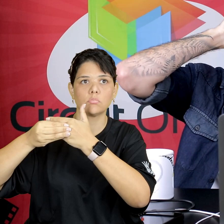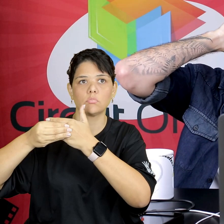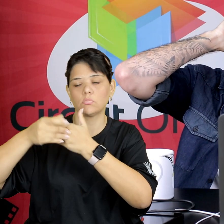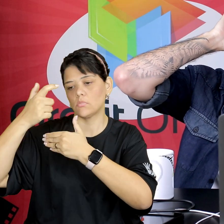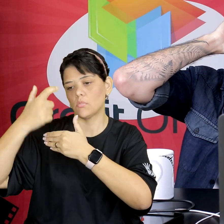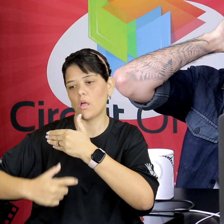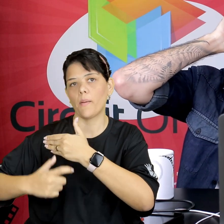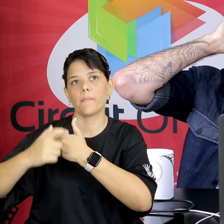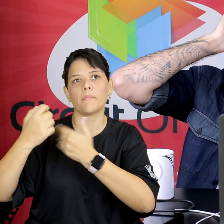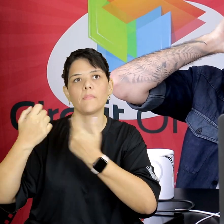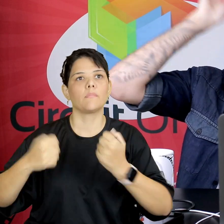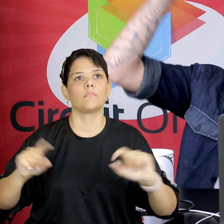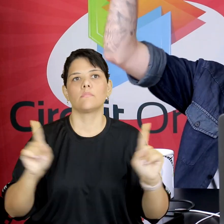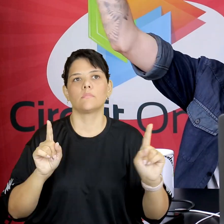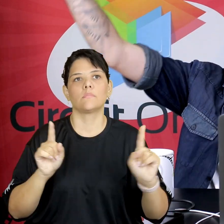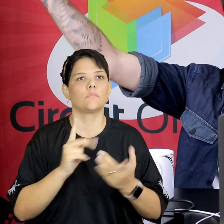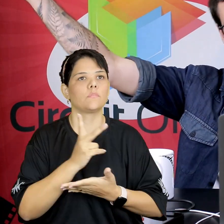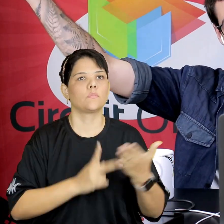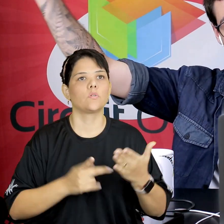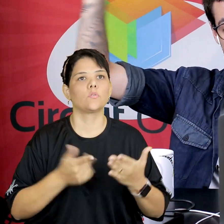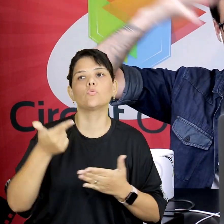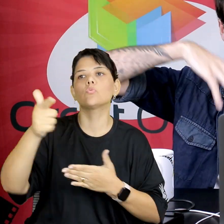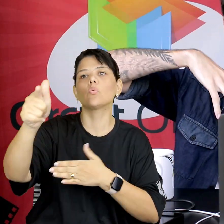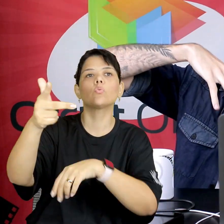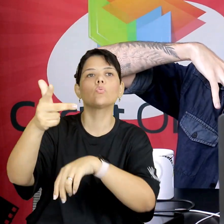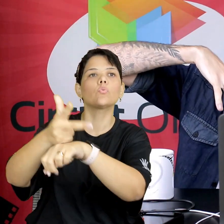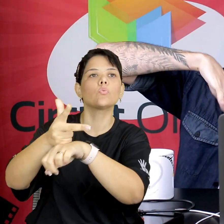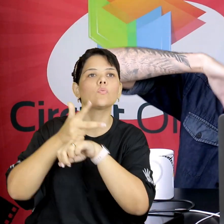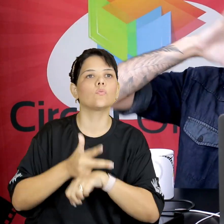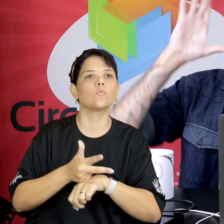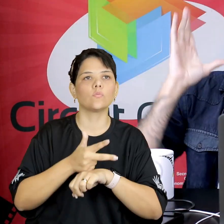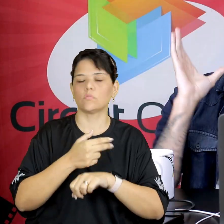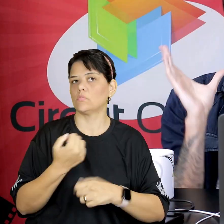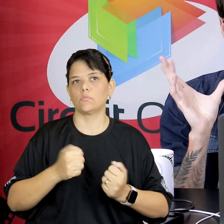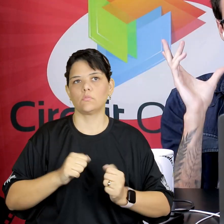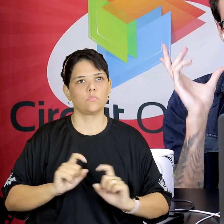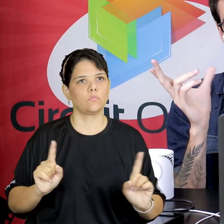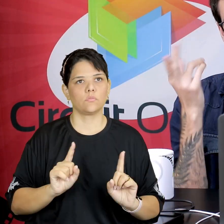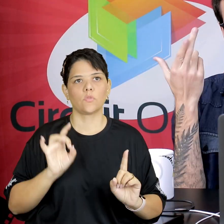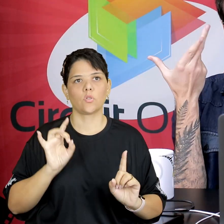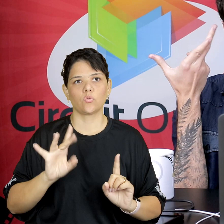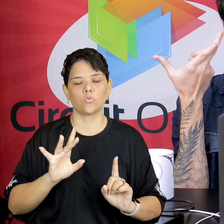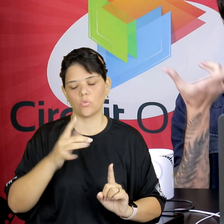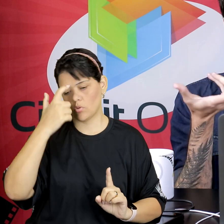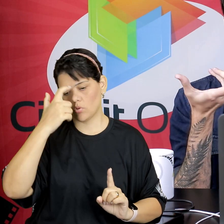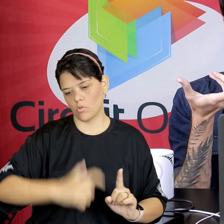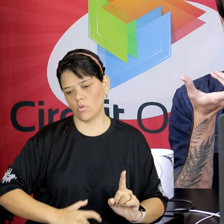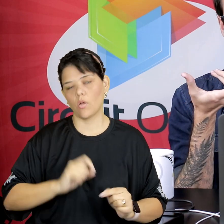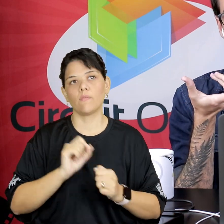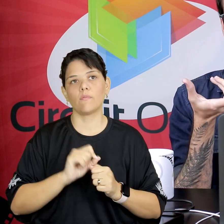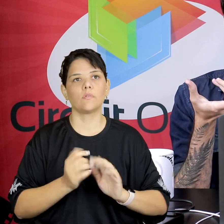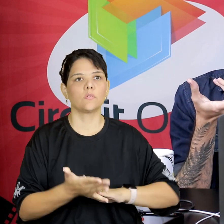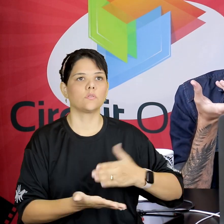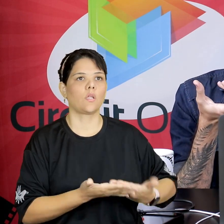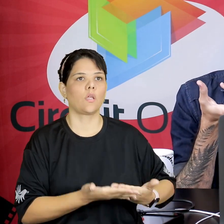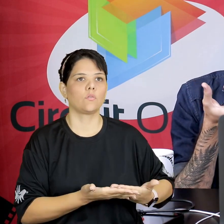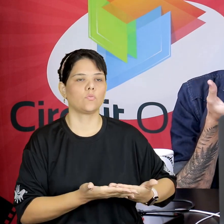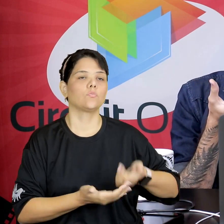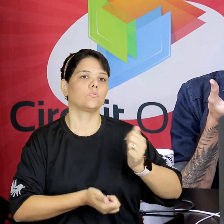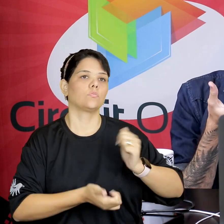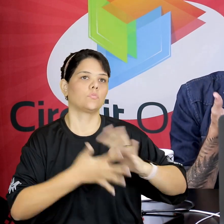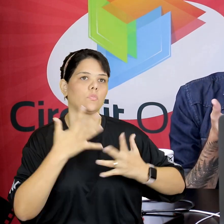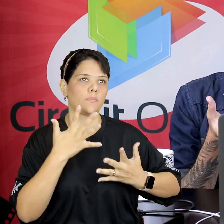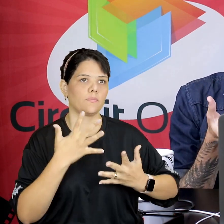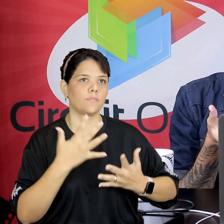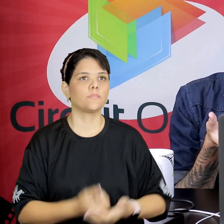não precisa do projeto do outro vídeo editado para colocar. Só precisa do bruto da pessoa fazendo intérprete de Libras. Tá